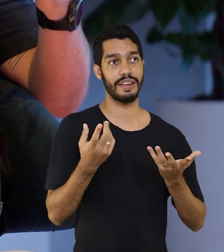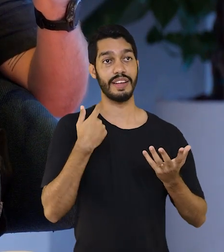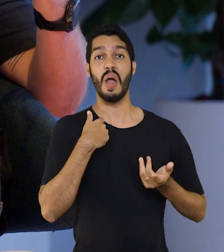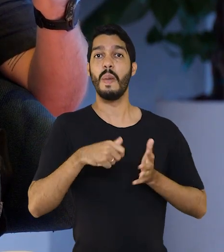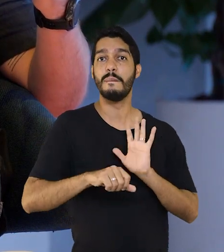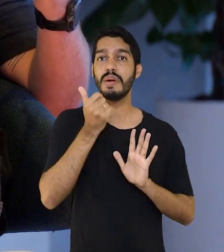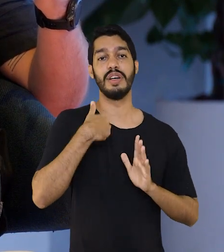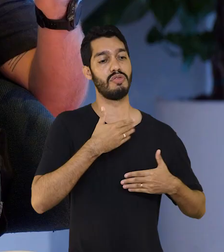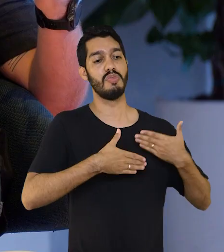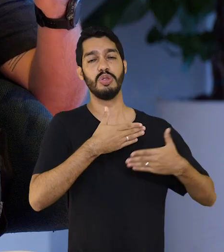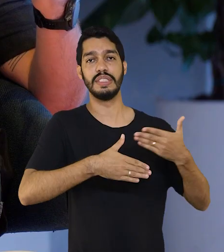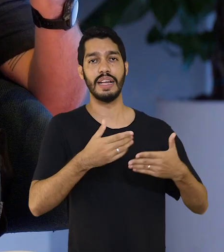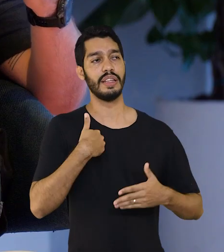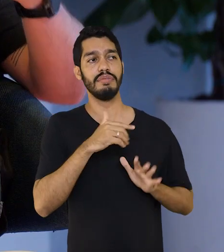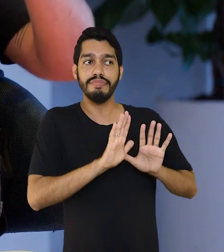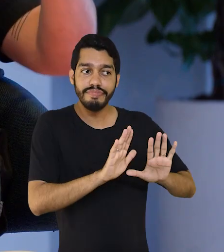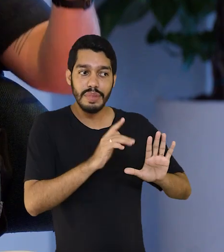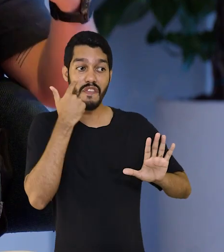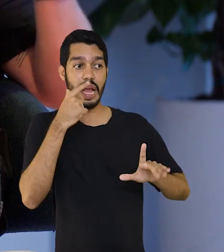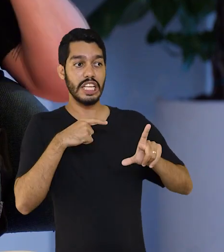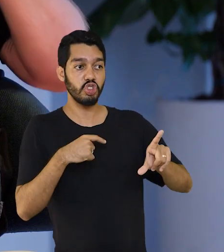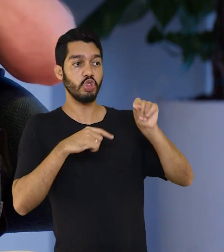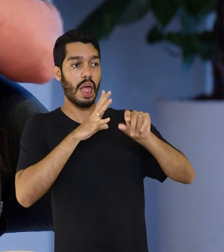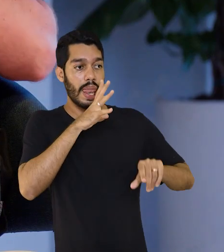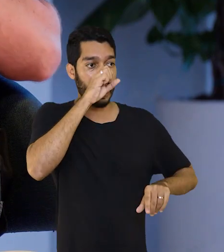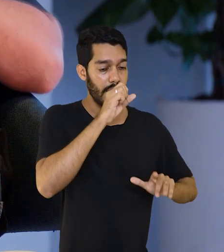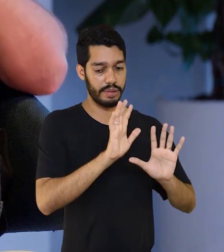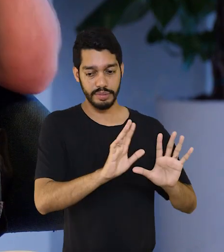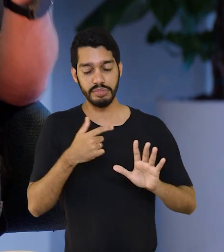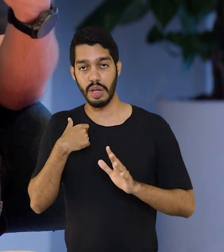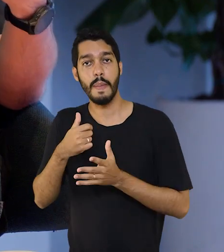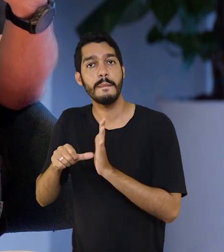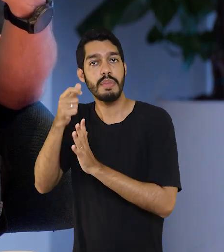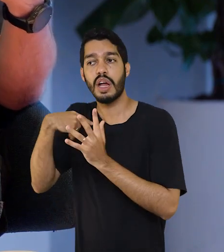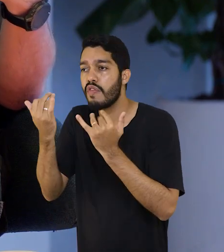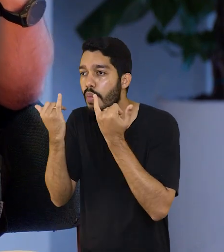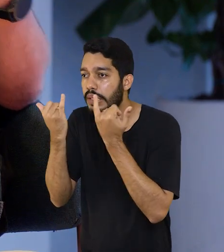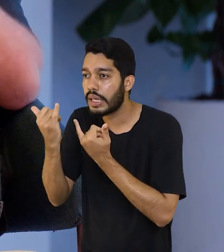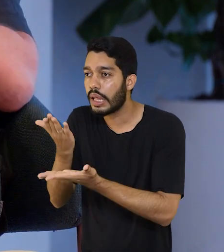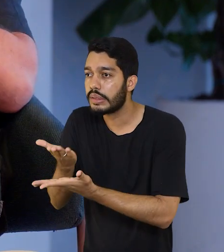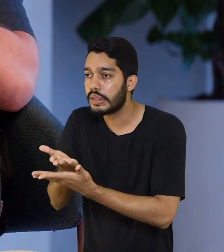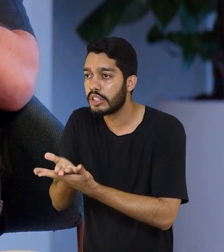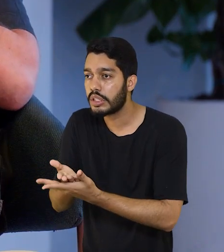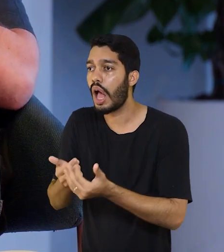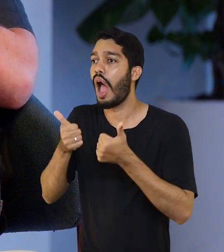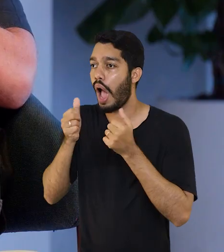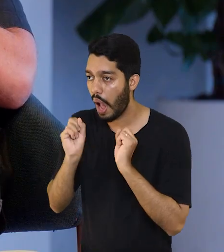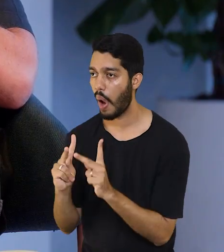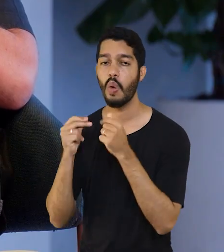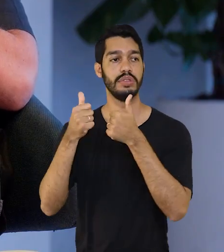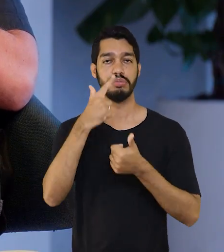você vai escolher que faculdade você vai fazer na vida, que profissão você vai seguir, você passa por esse processo de, poxa, deixa eu